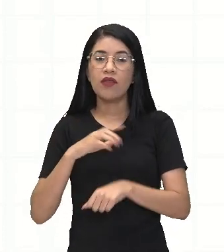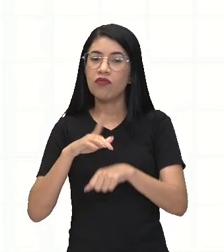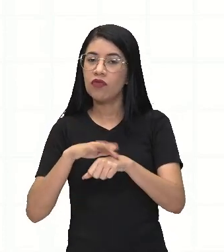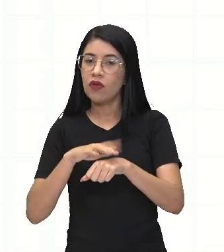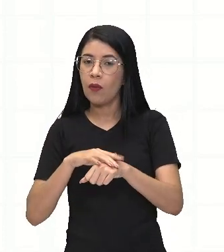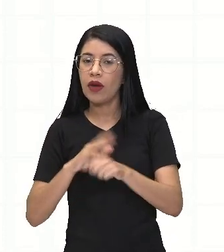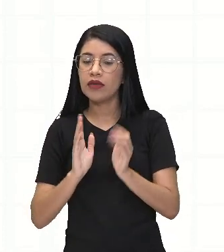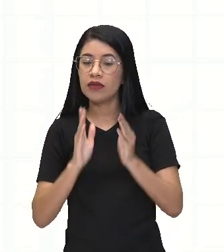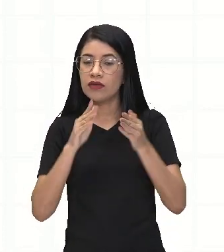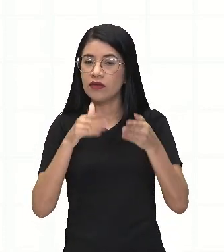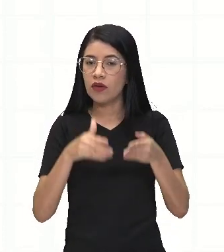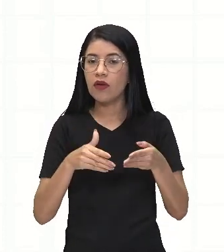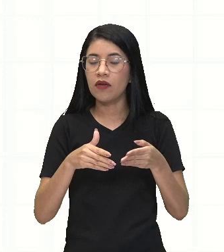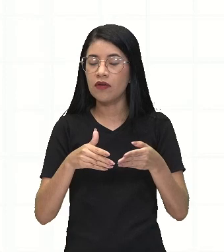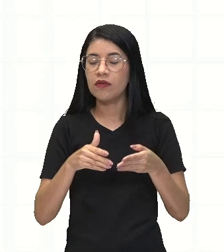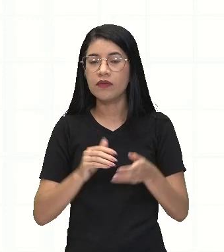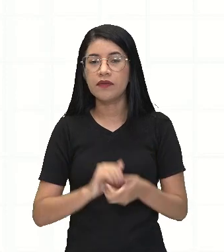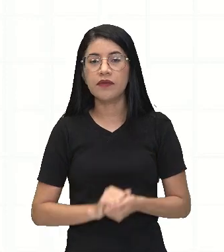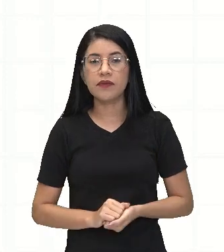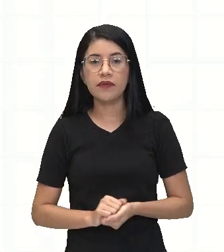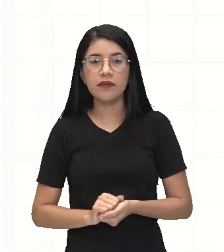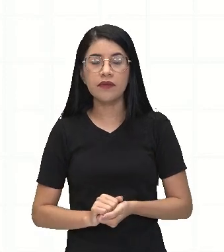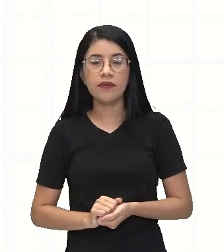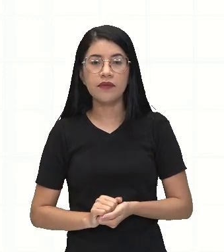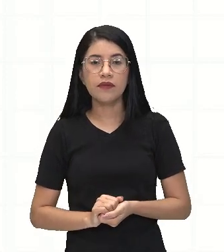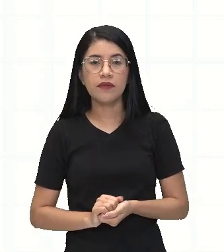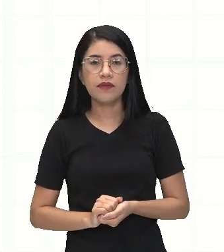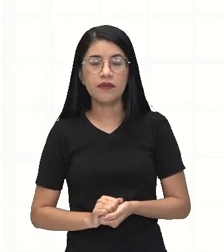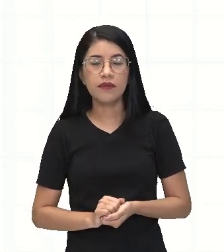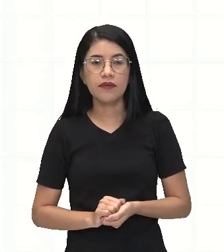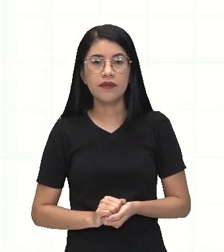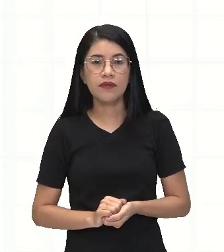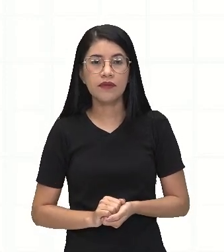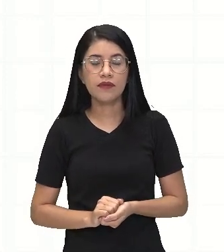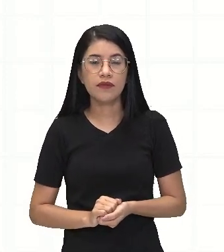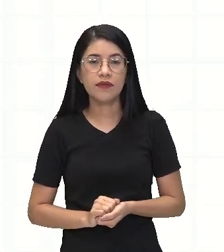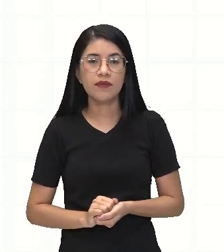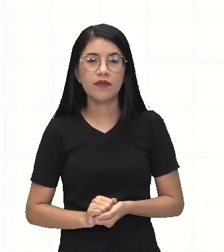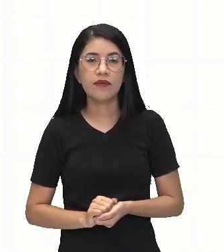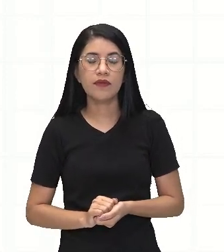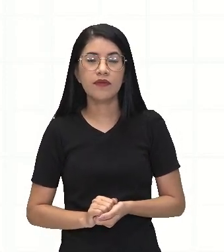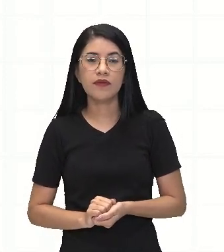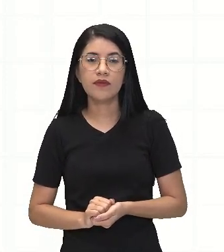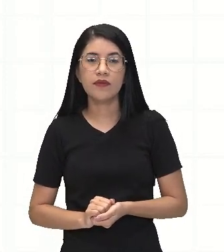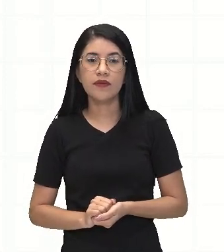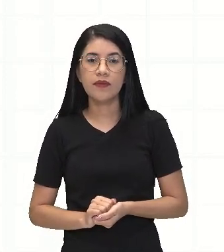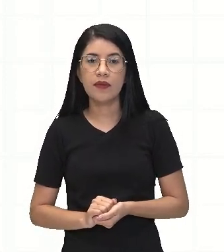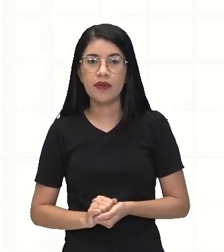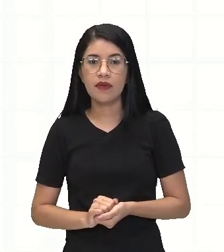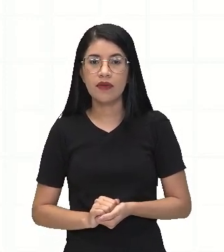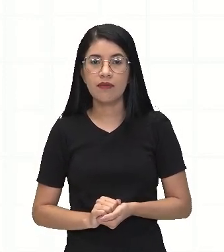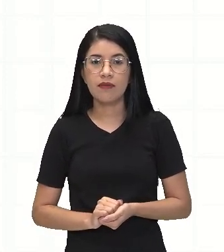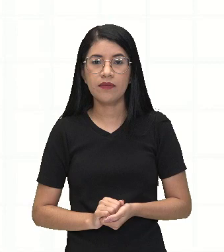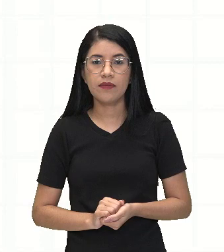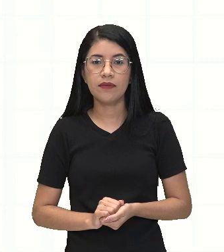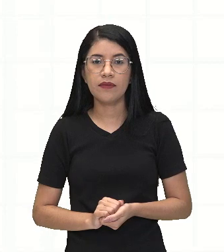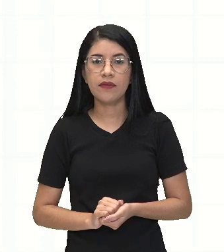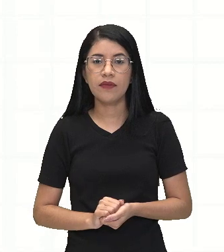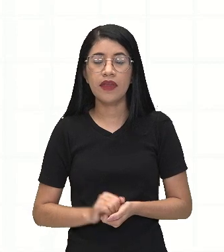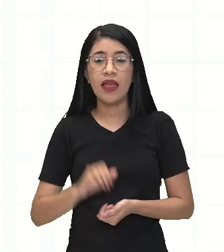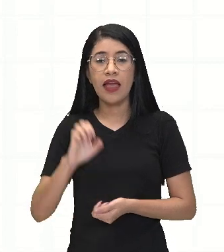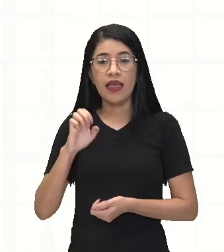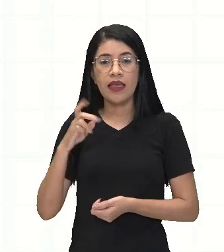específicas, né? Suas doenças específicas, tá? No caso da epidemia,